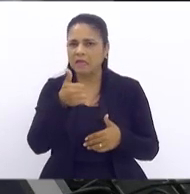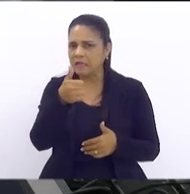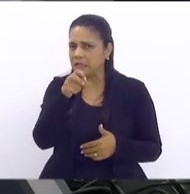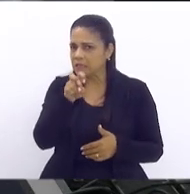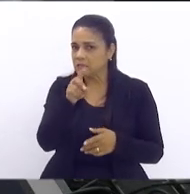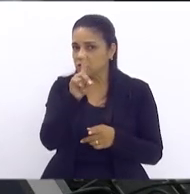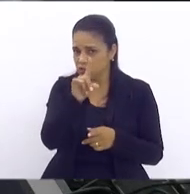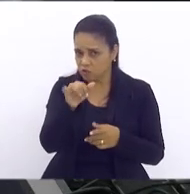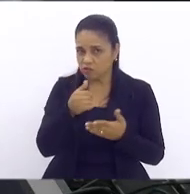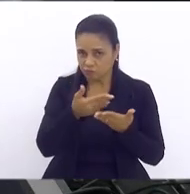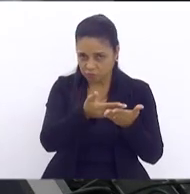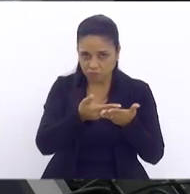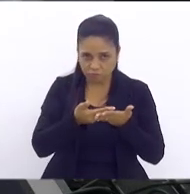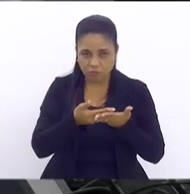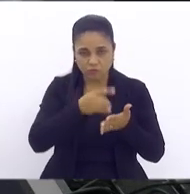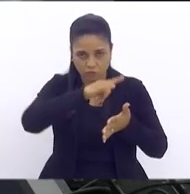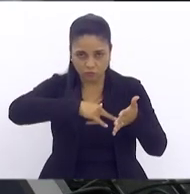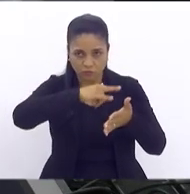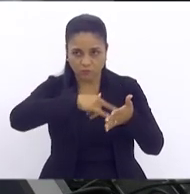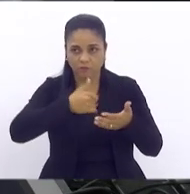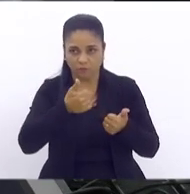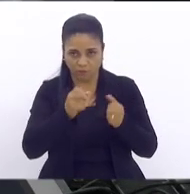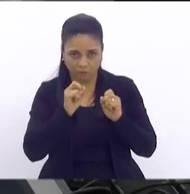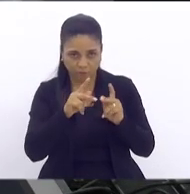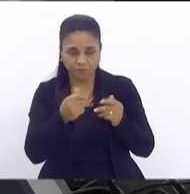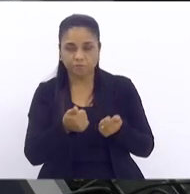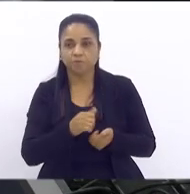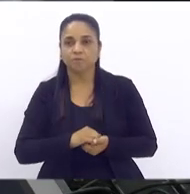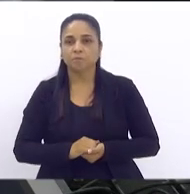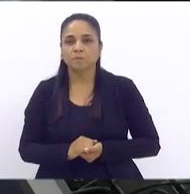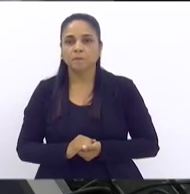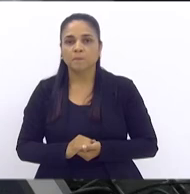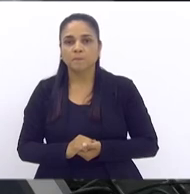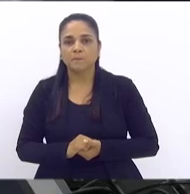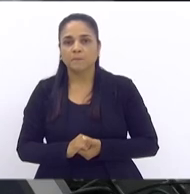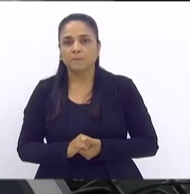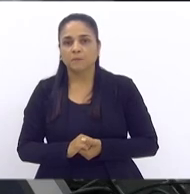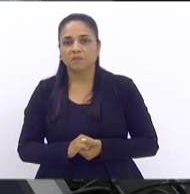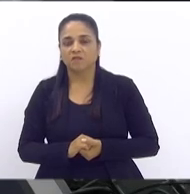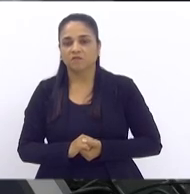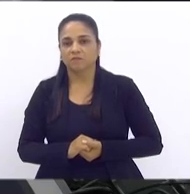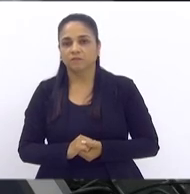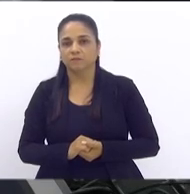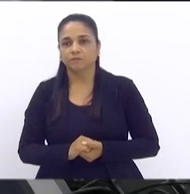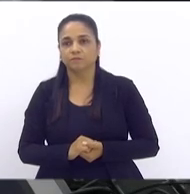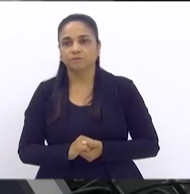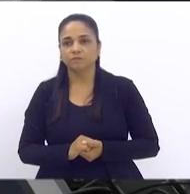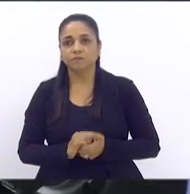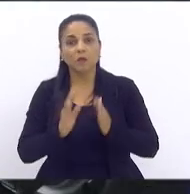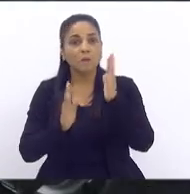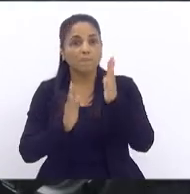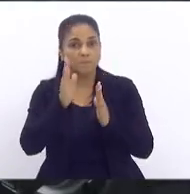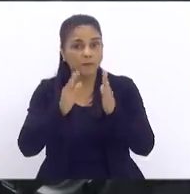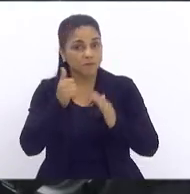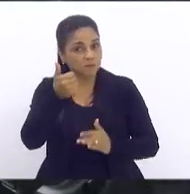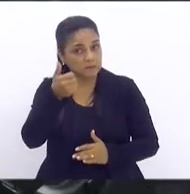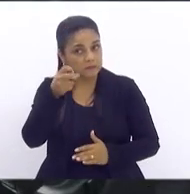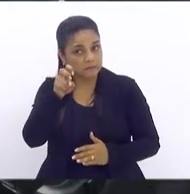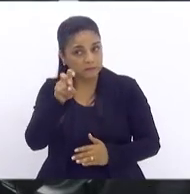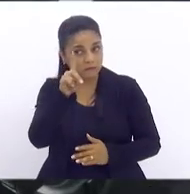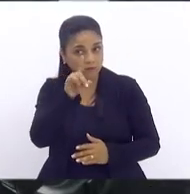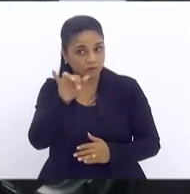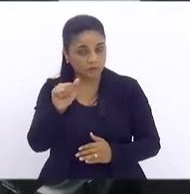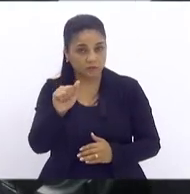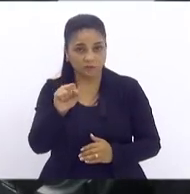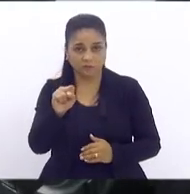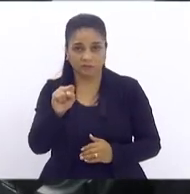dias. É muito. Se ele for normal, o último e-mail chega lá e envia. Qual o prazo? 72 horas?